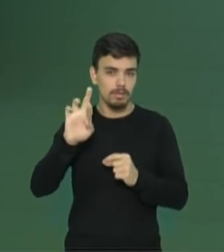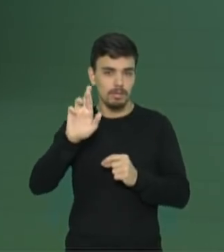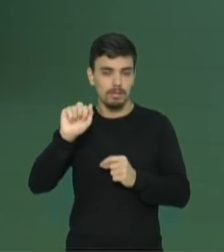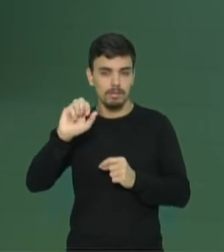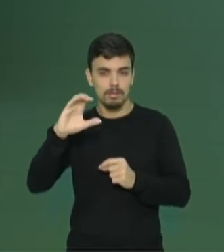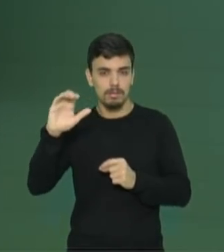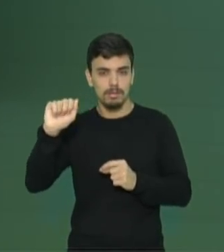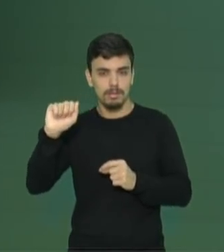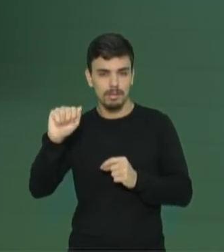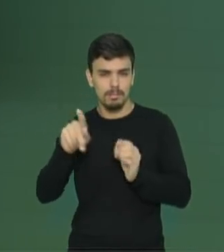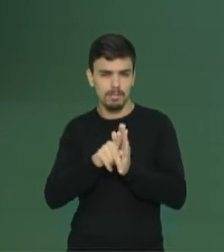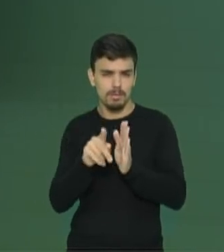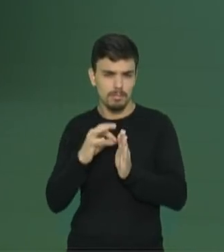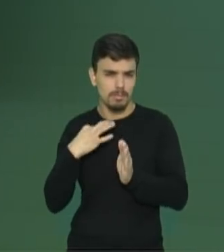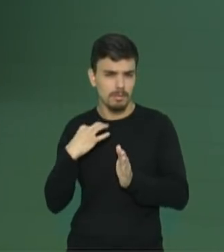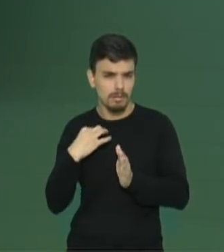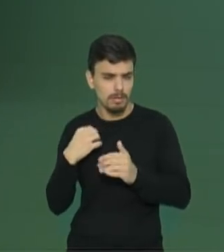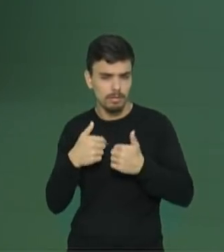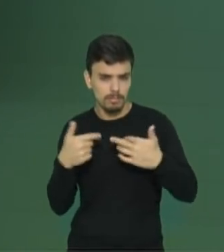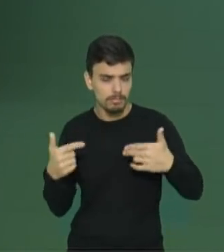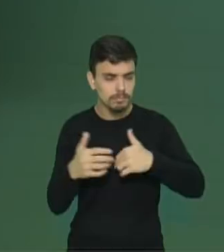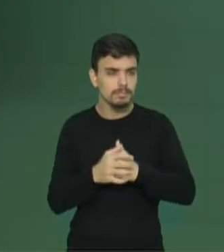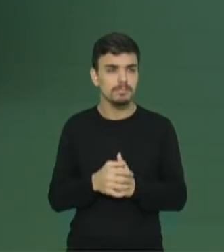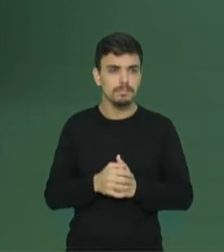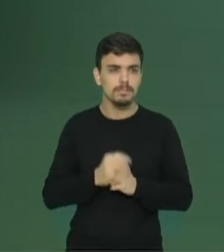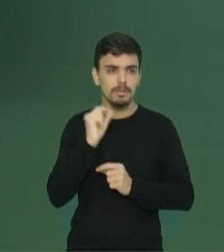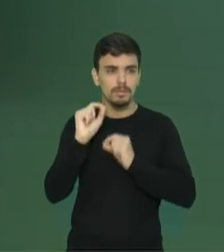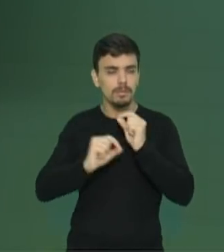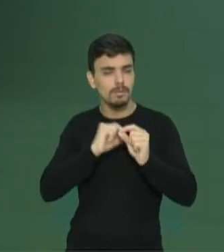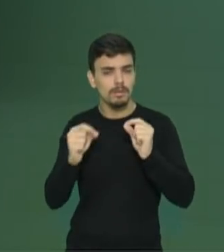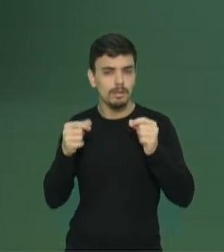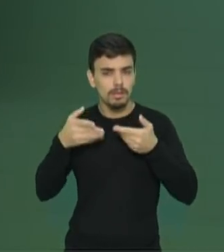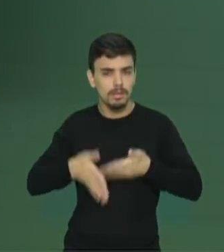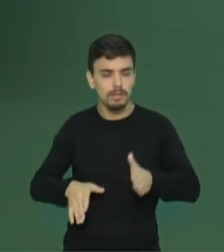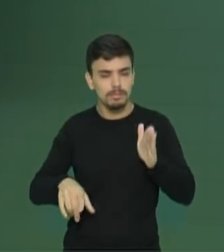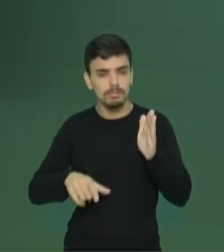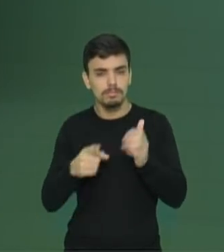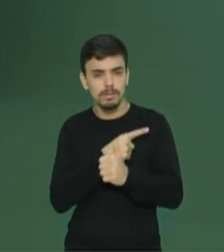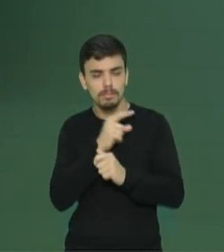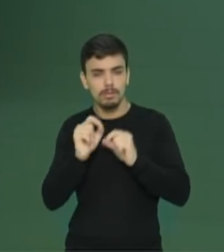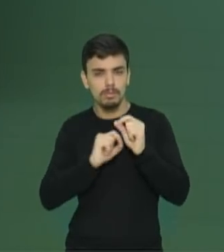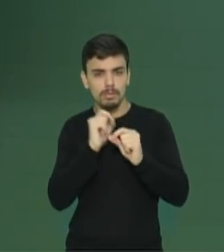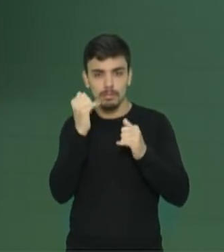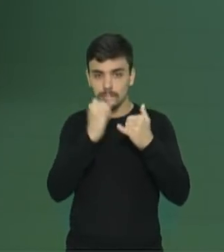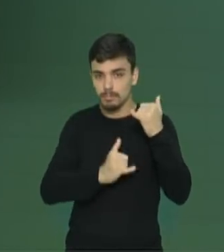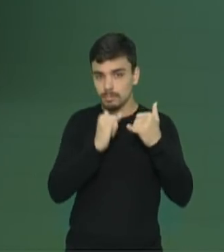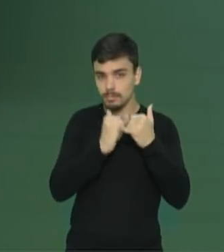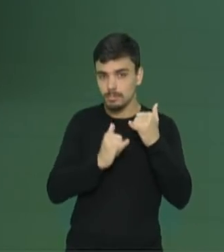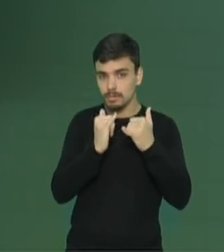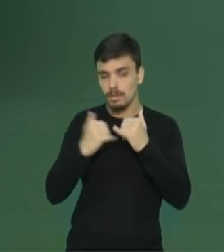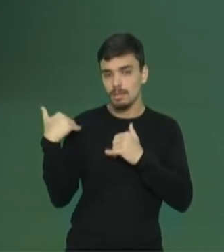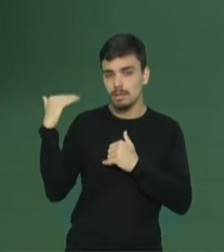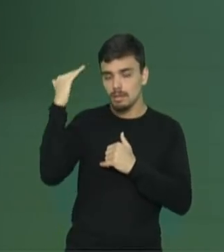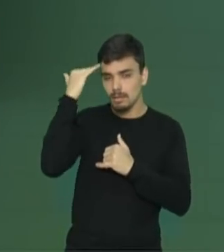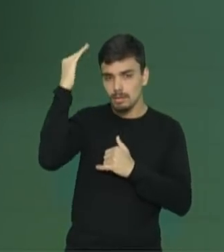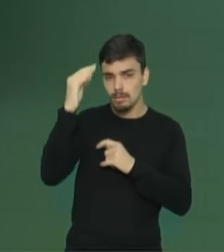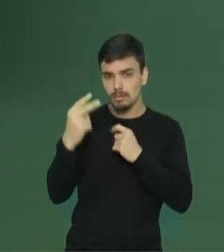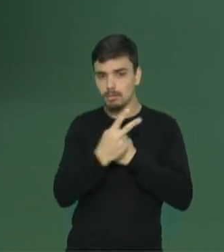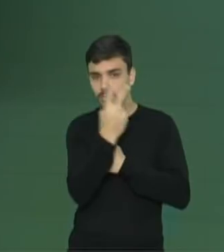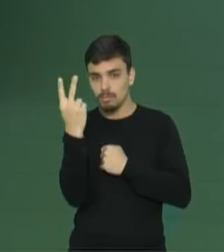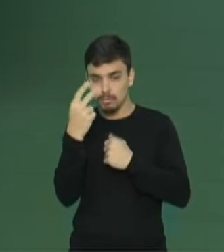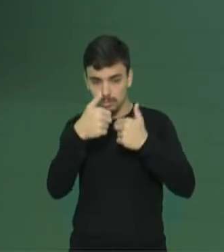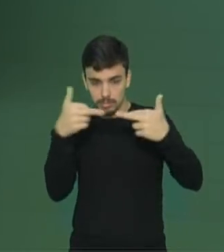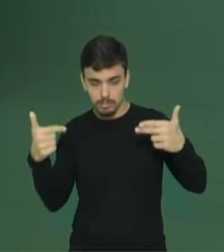de guarda-roupa, a traça de livros. Os ovos, o que nasce, já é muito parecido com o adulto, exceto por duas